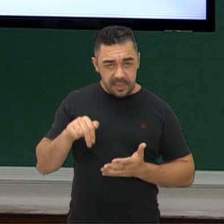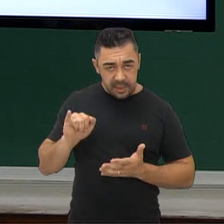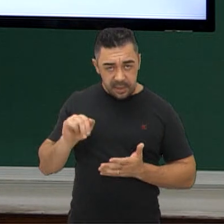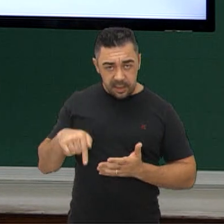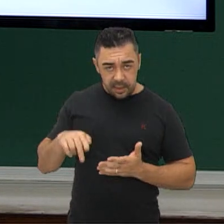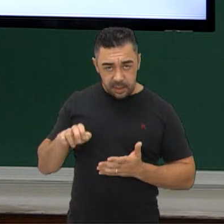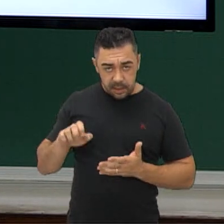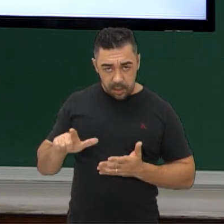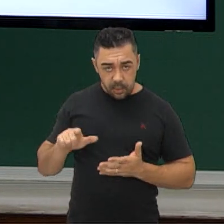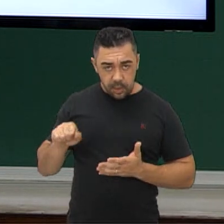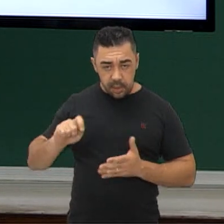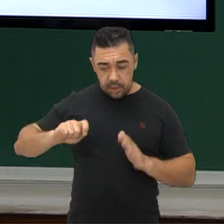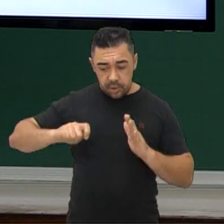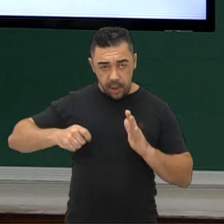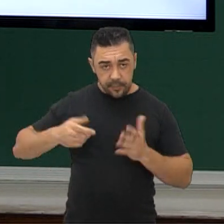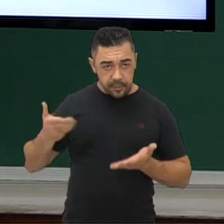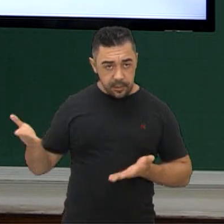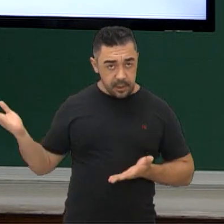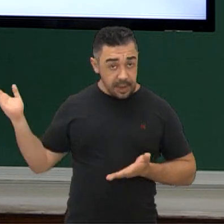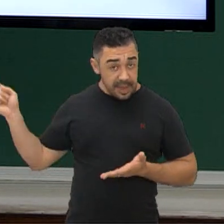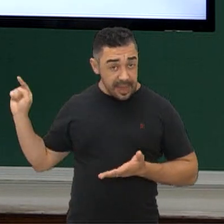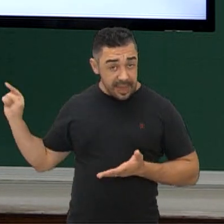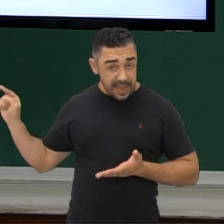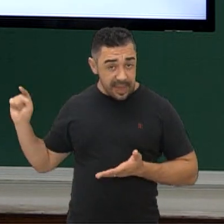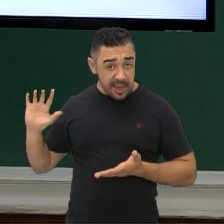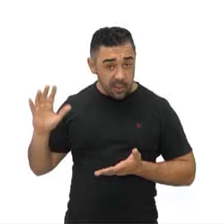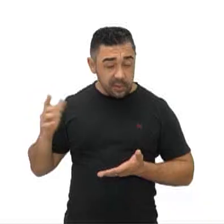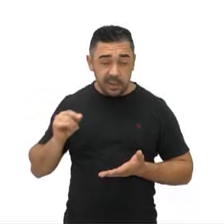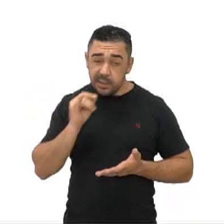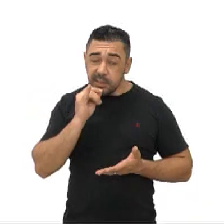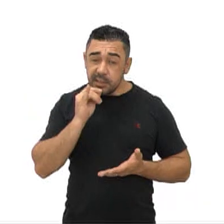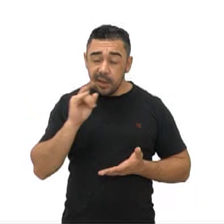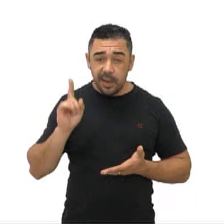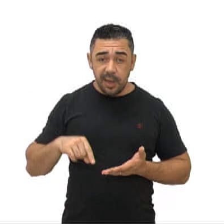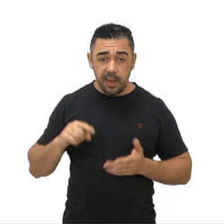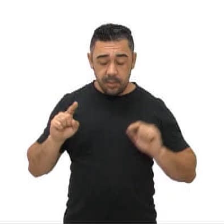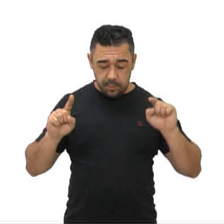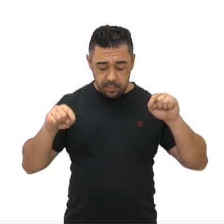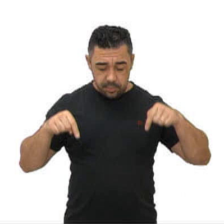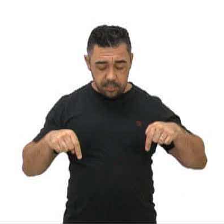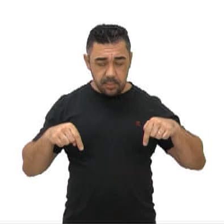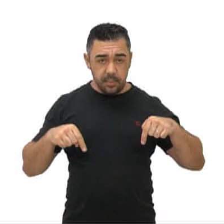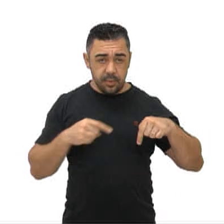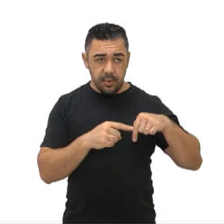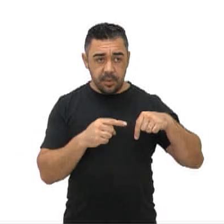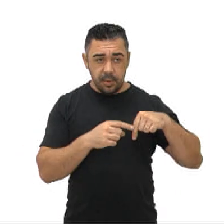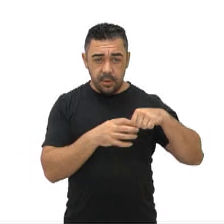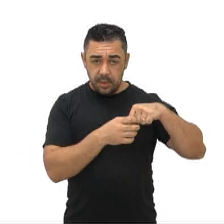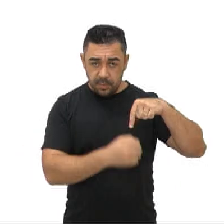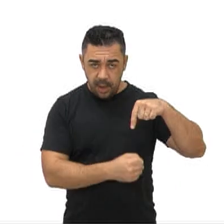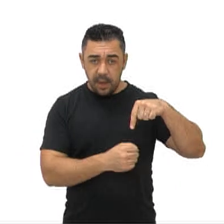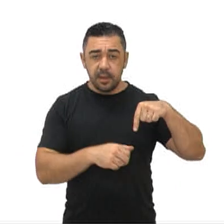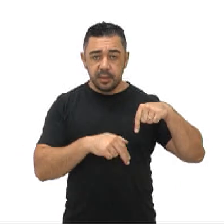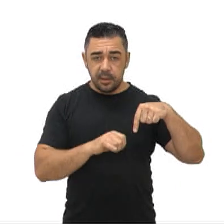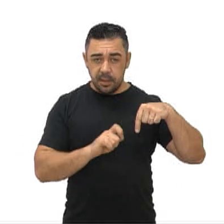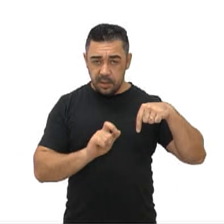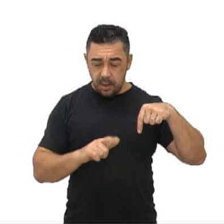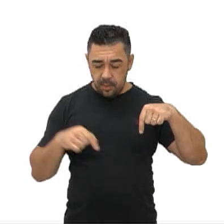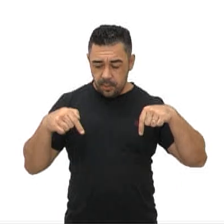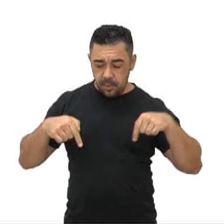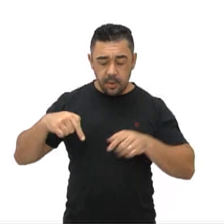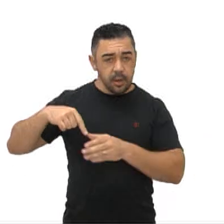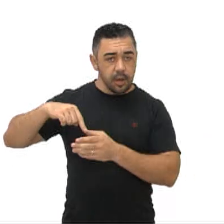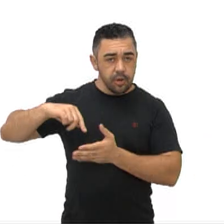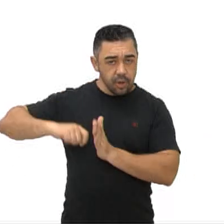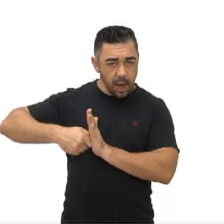chave. E nessa situação aqui de eletrólise, os nossos eletrodos são barra de níquel e a chave,